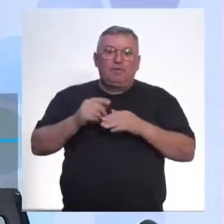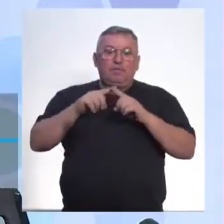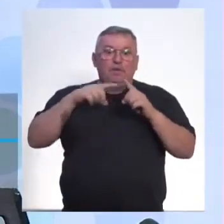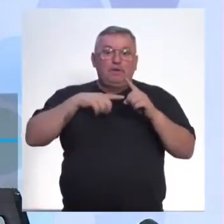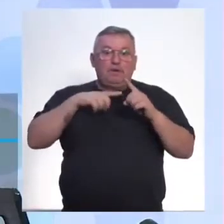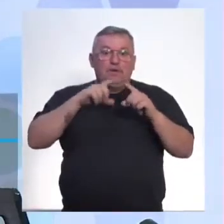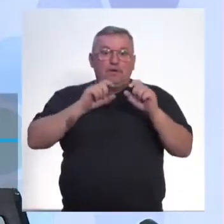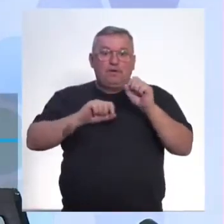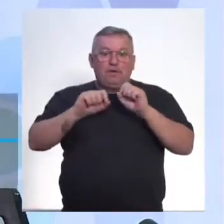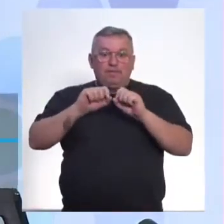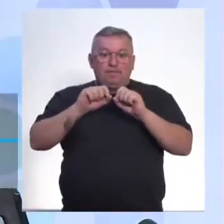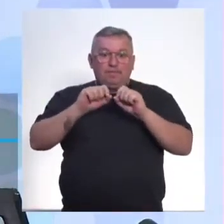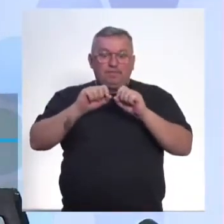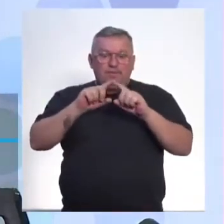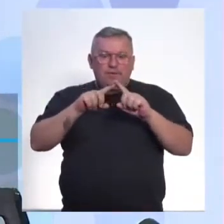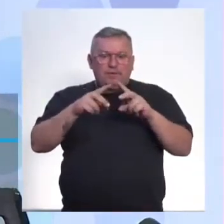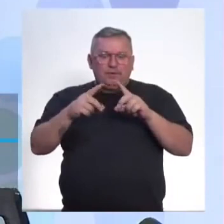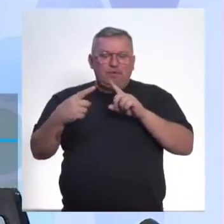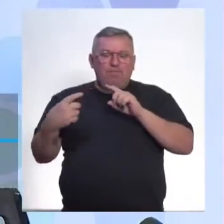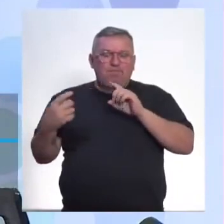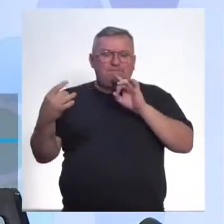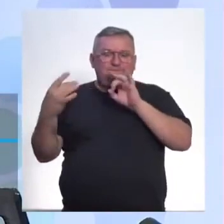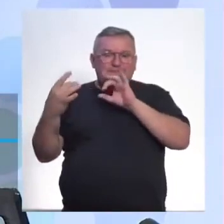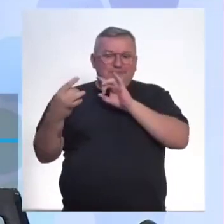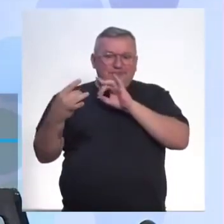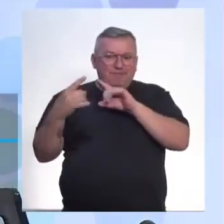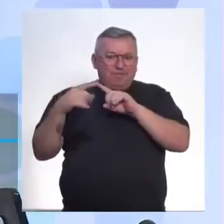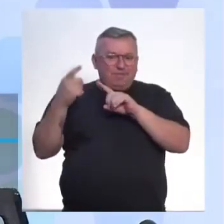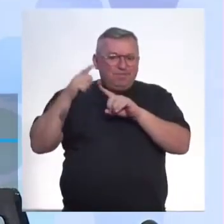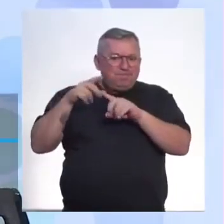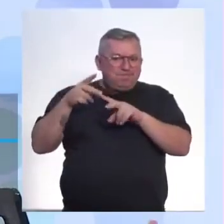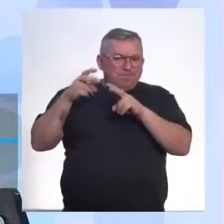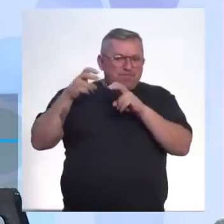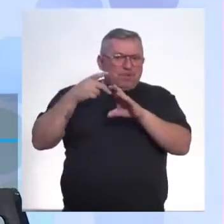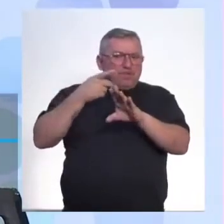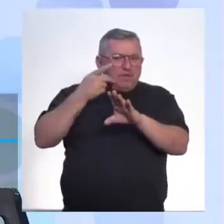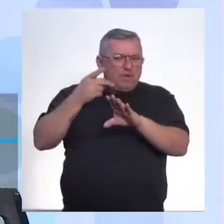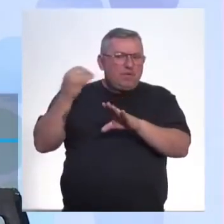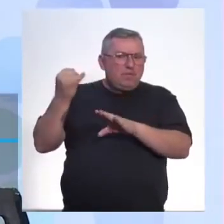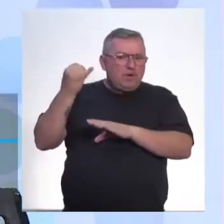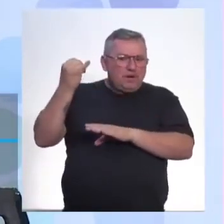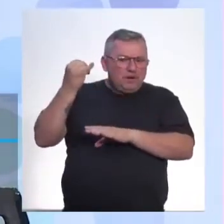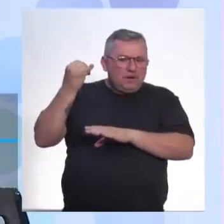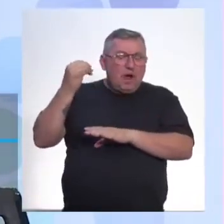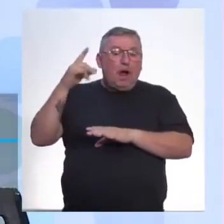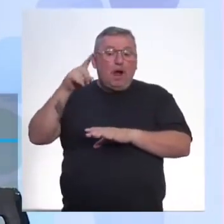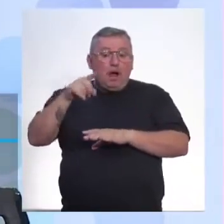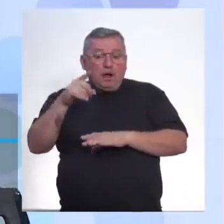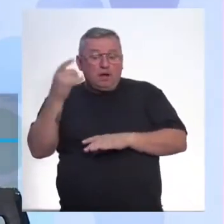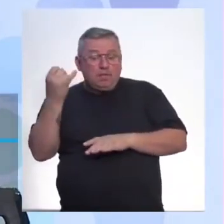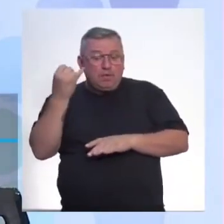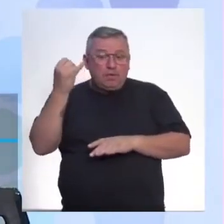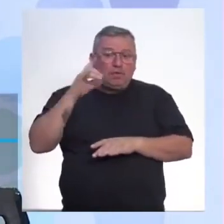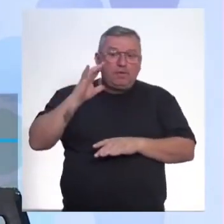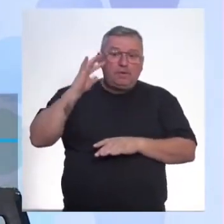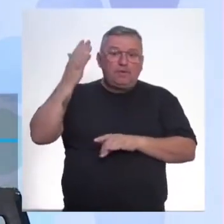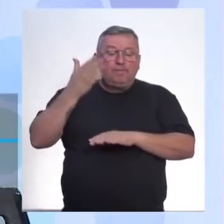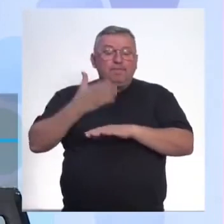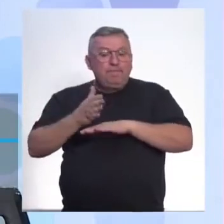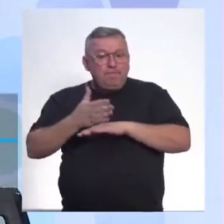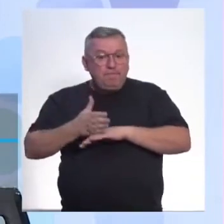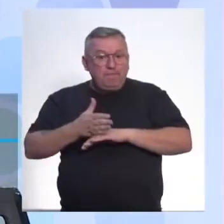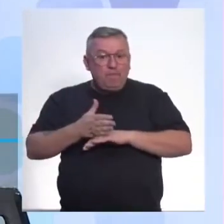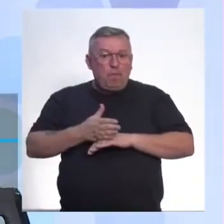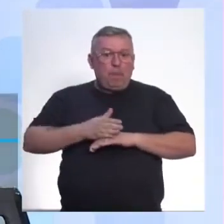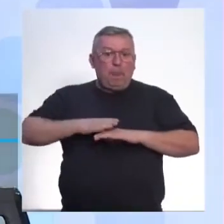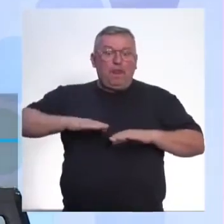tem que ter aquele feeling, aquela percepção para entender assim, opa, isso que ele está falando é extremamente importante para eu resolver o exercício. Tudo